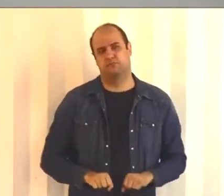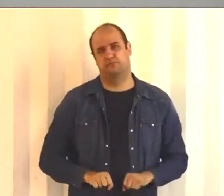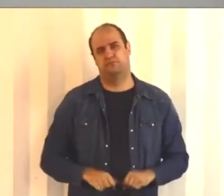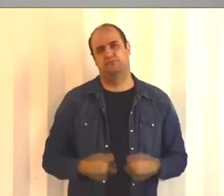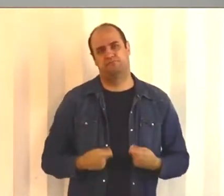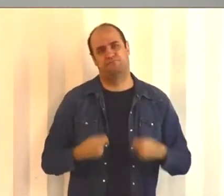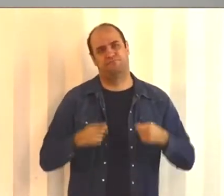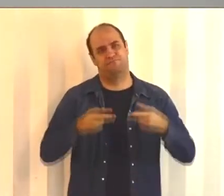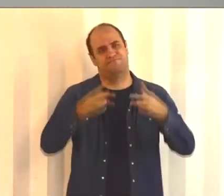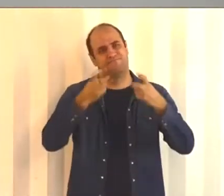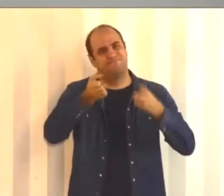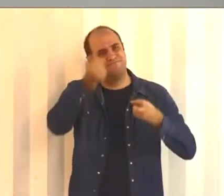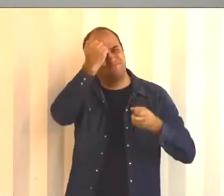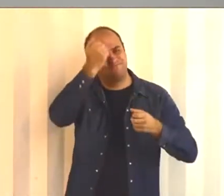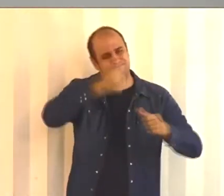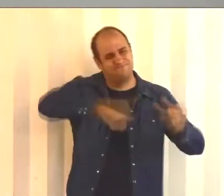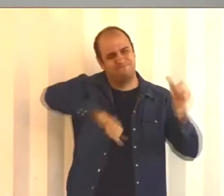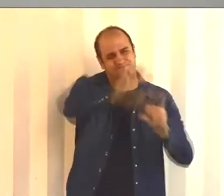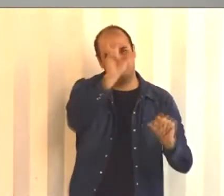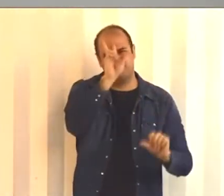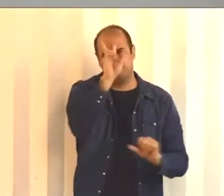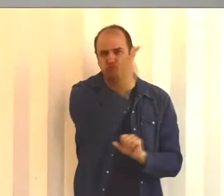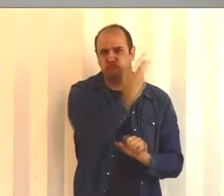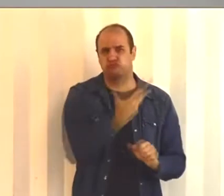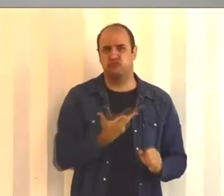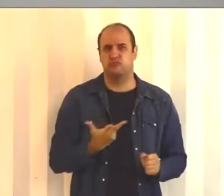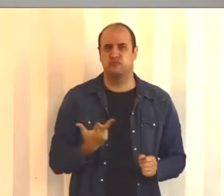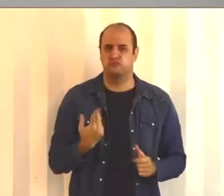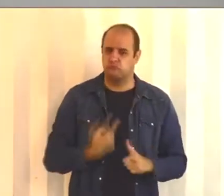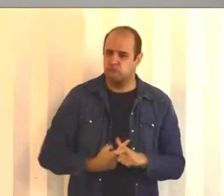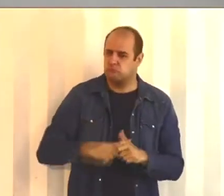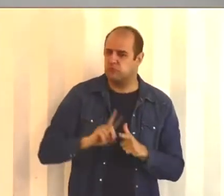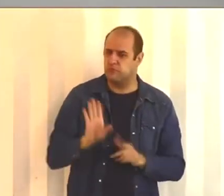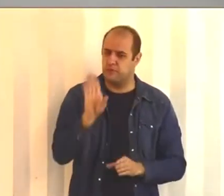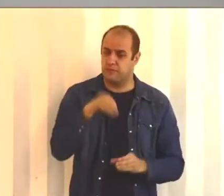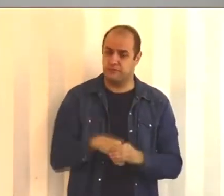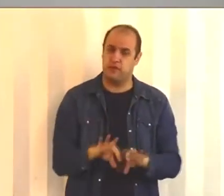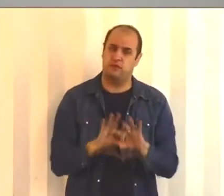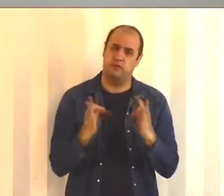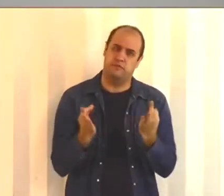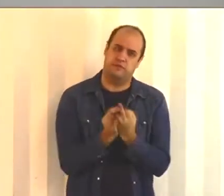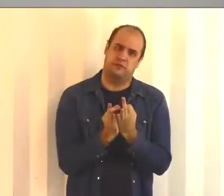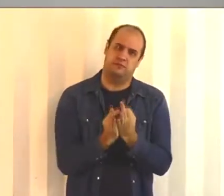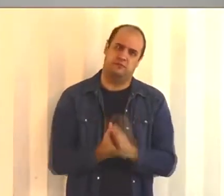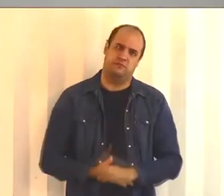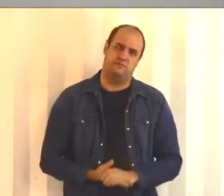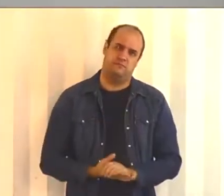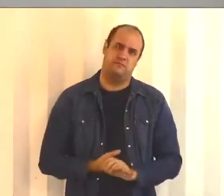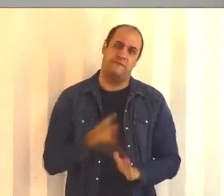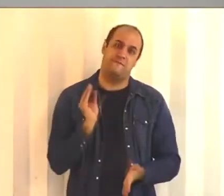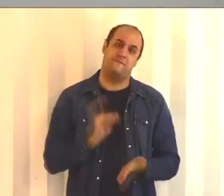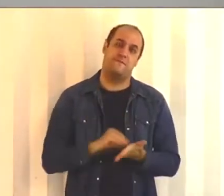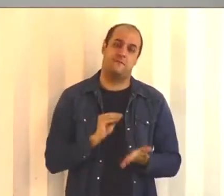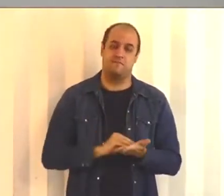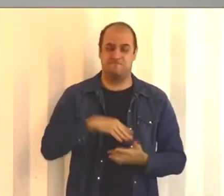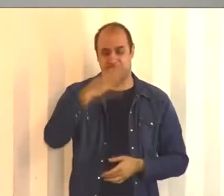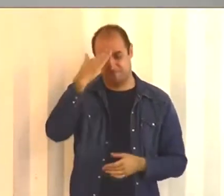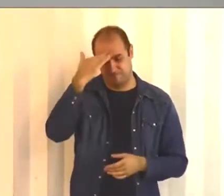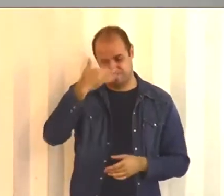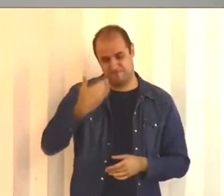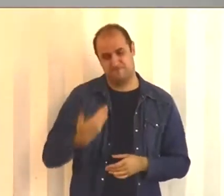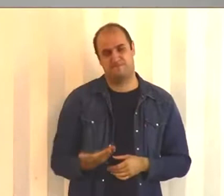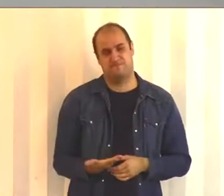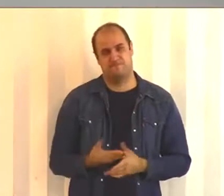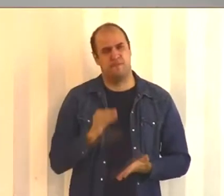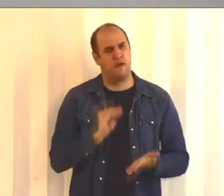Precisa perceber, se arrepender, que ele tem um problema ontológico, um problema na família. Ele não honra seus pais. Quem